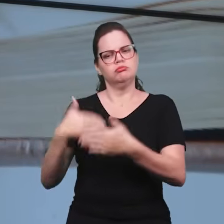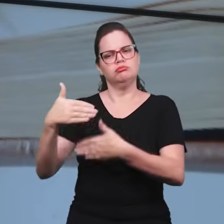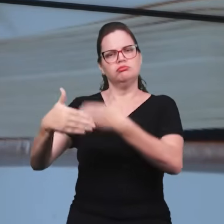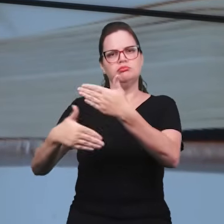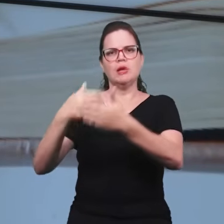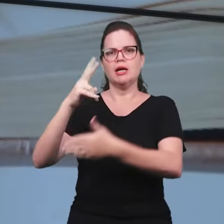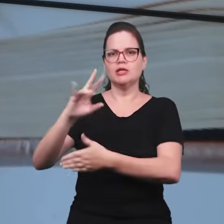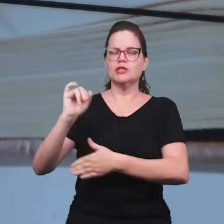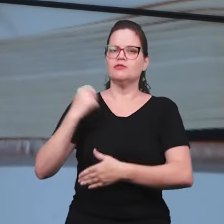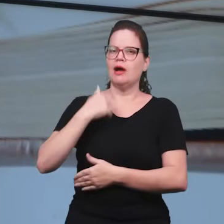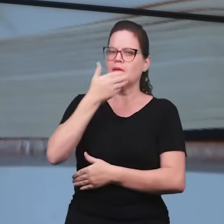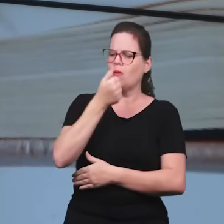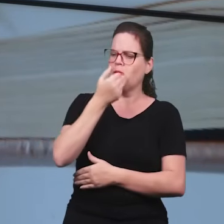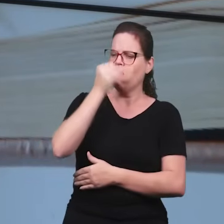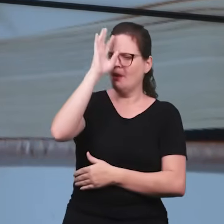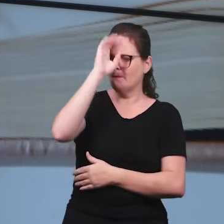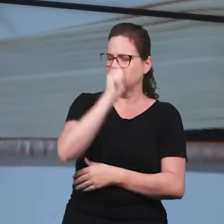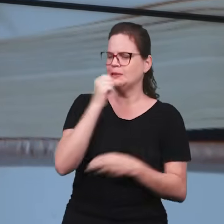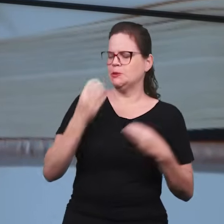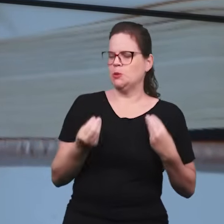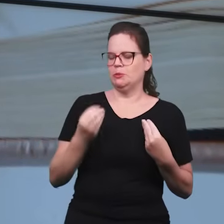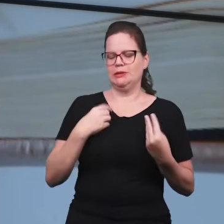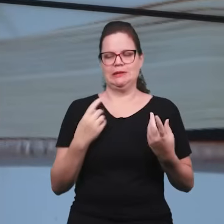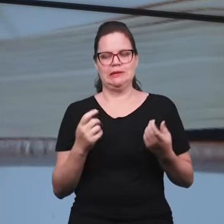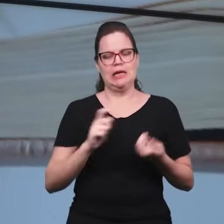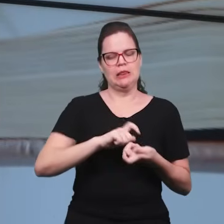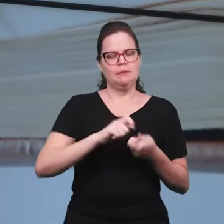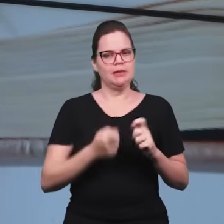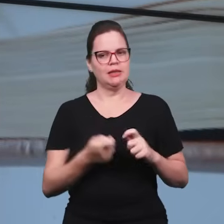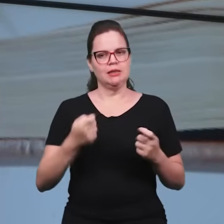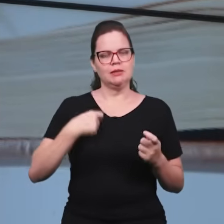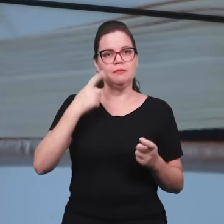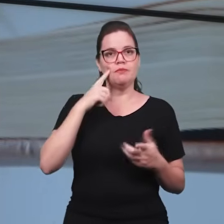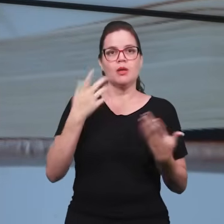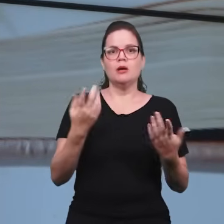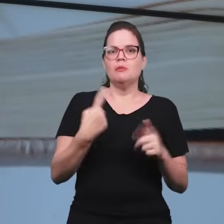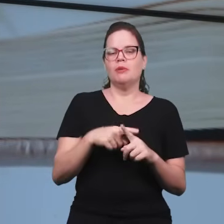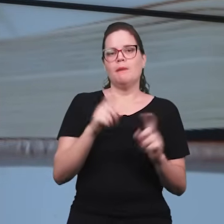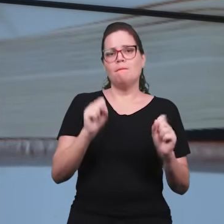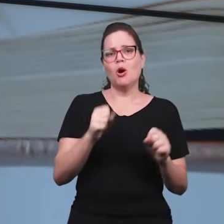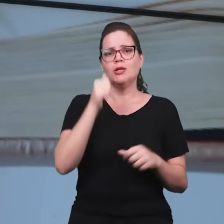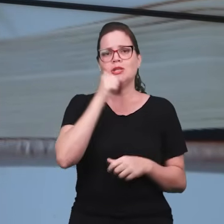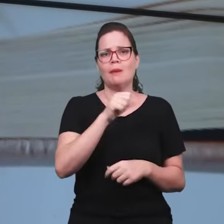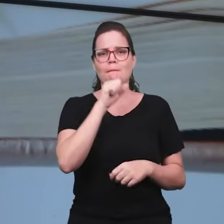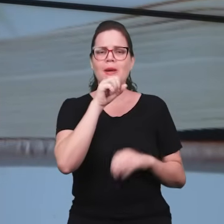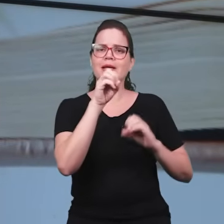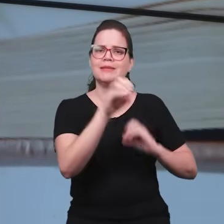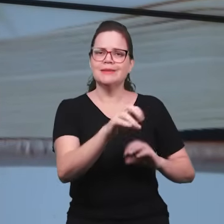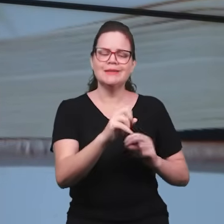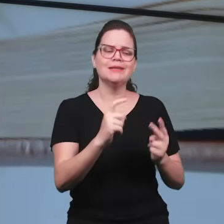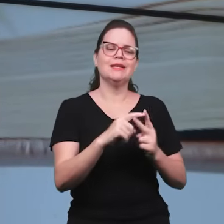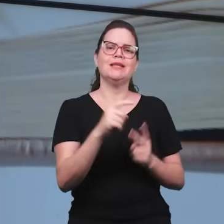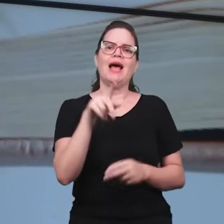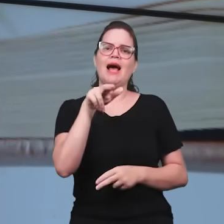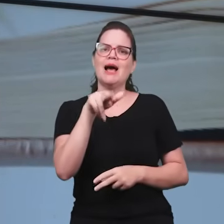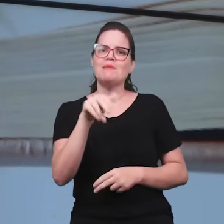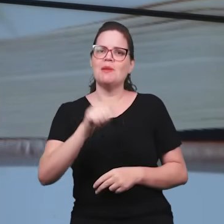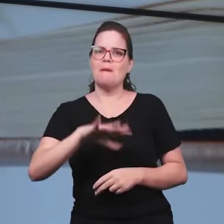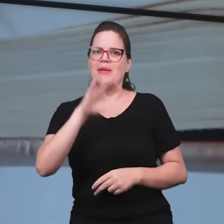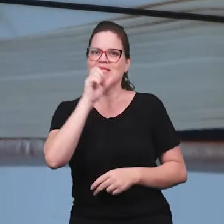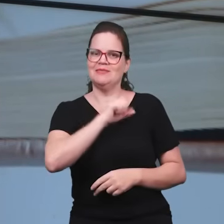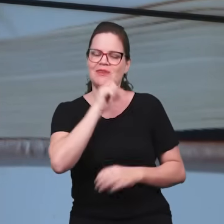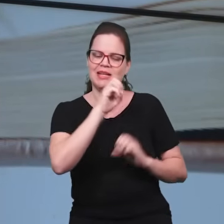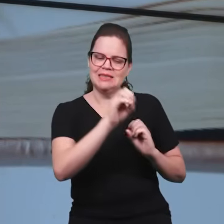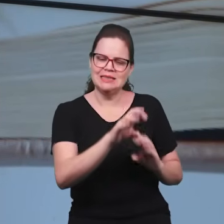Todos os dias você vai aprendendo. Por mais que sua mãe te oriente, uma irmã mais velha te oriente,